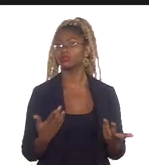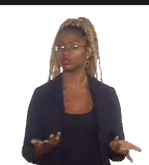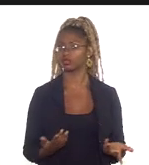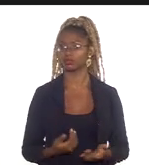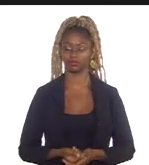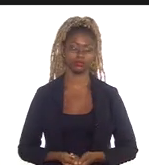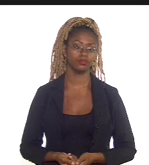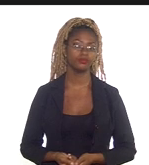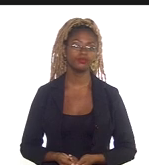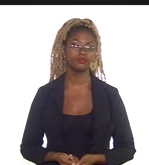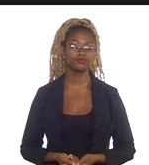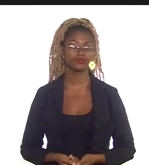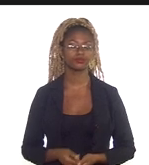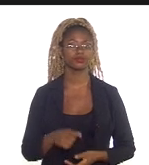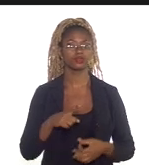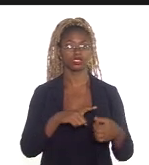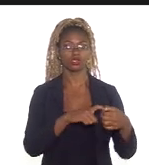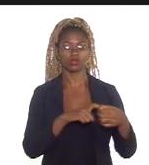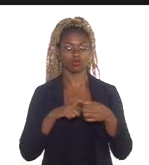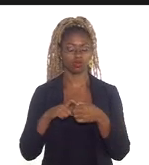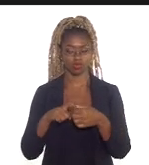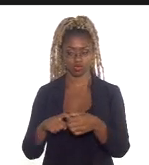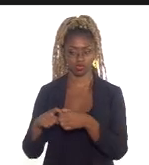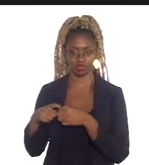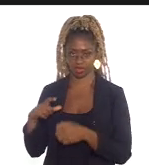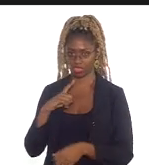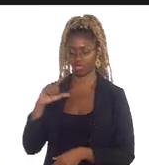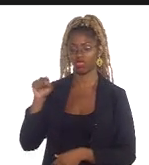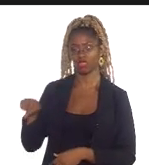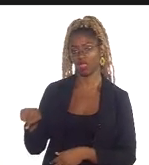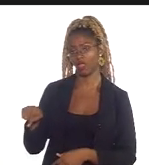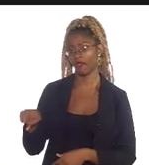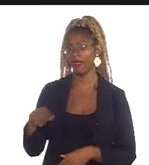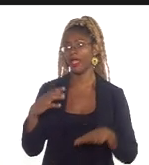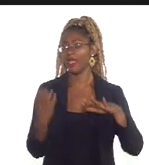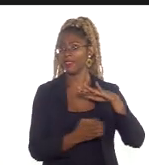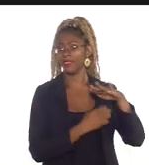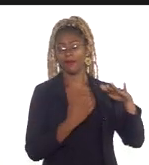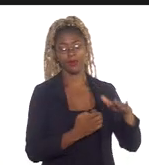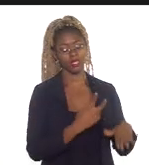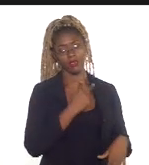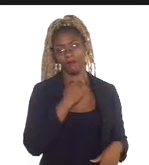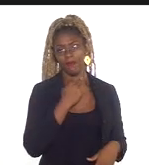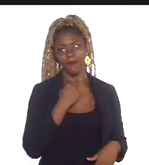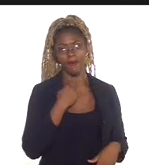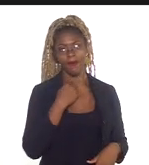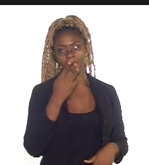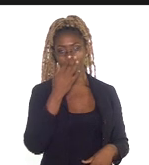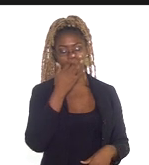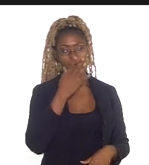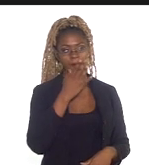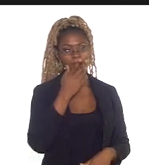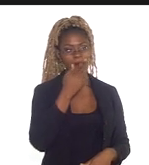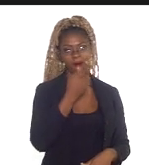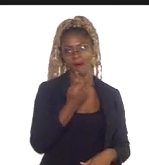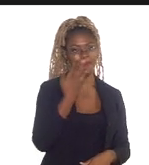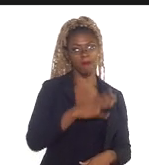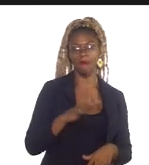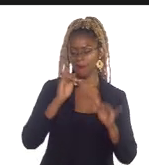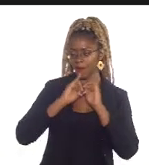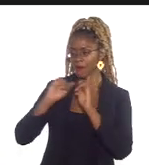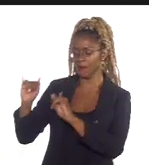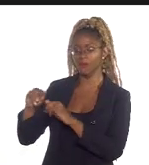Com um convênio, as concessionárias não vão poder negar informações que, por acaso, hoje não